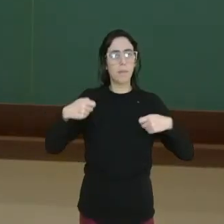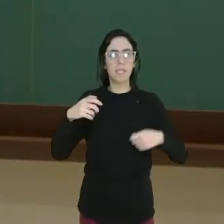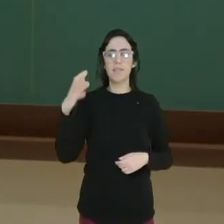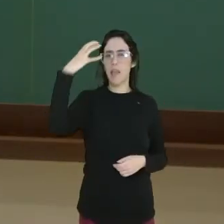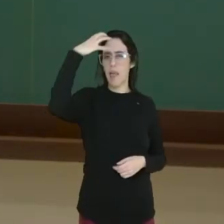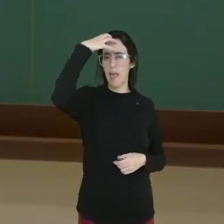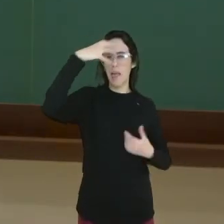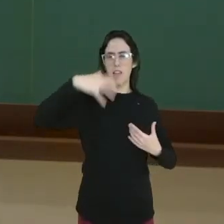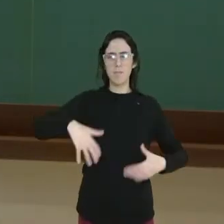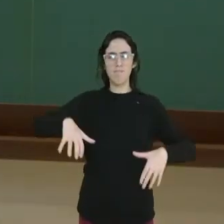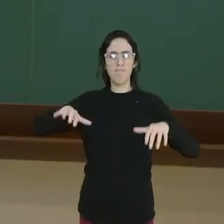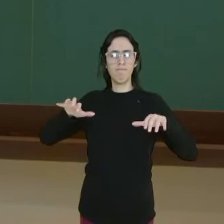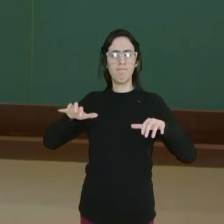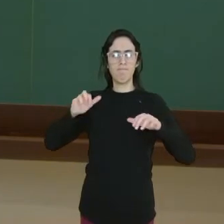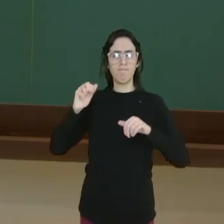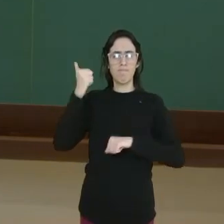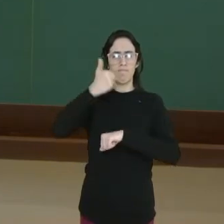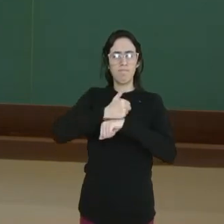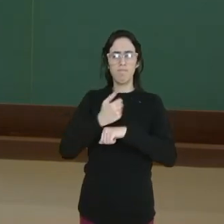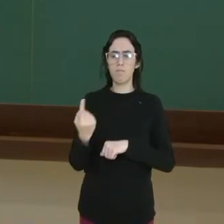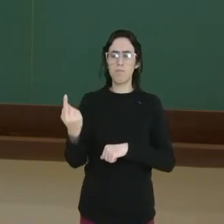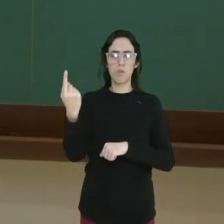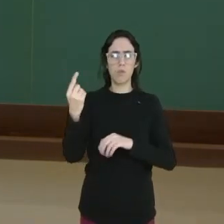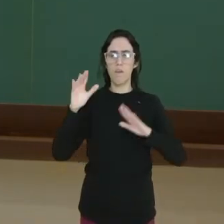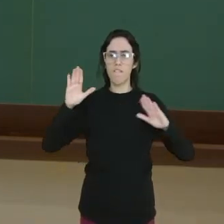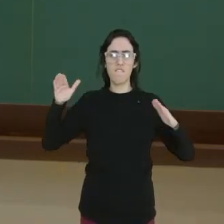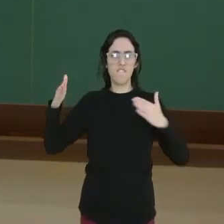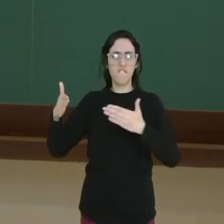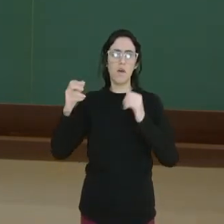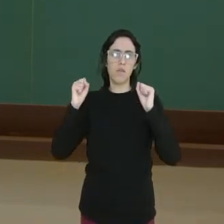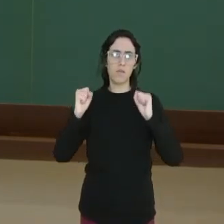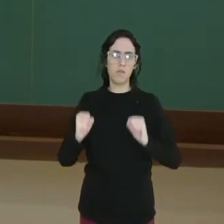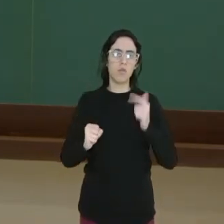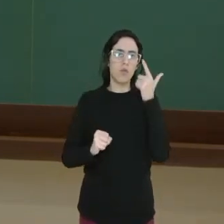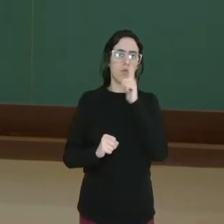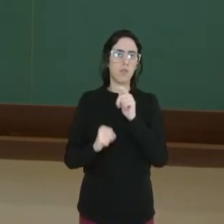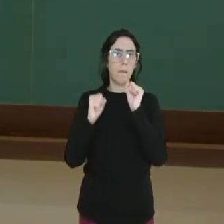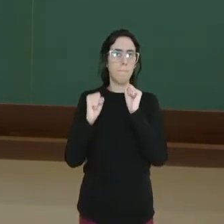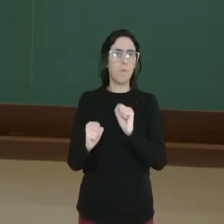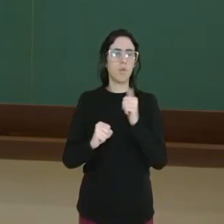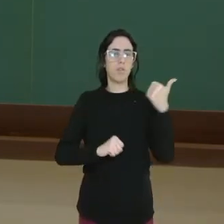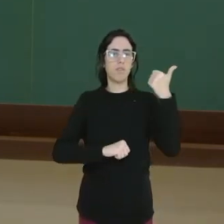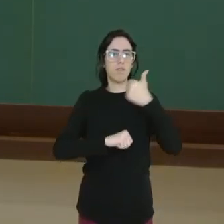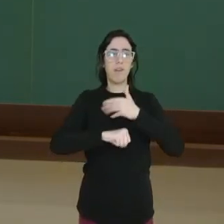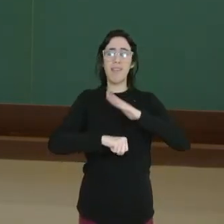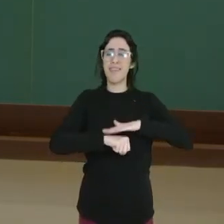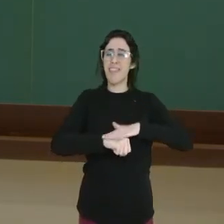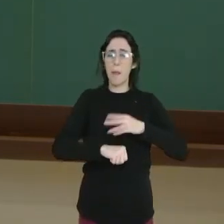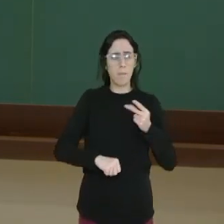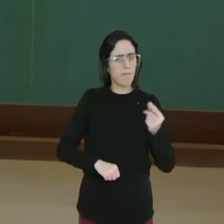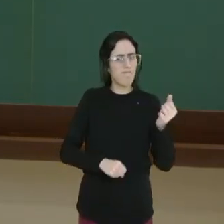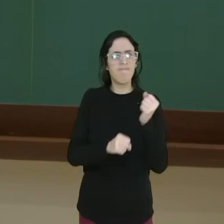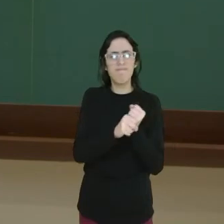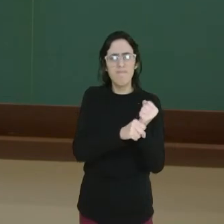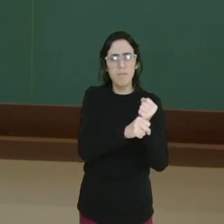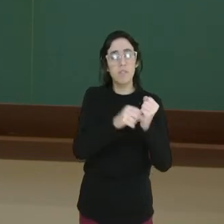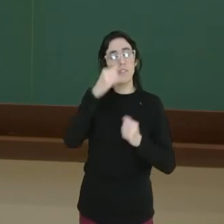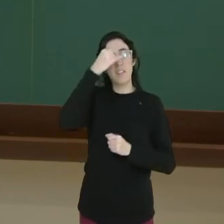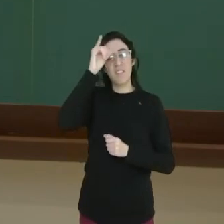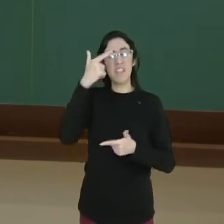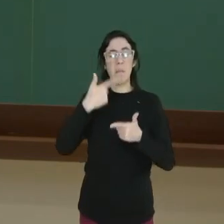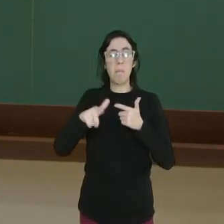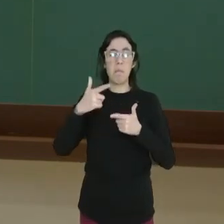um príncipe, que conseguisse se manter no poder por mais tempo, evitando a